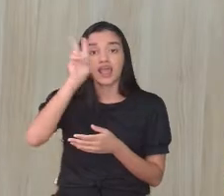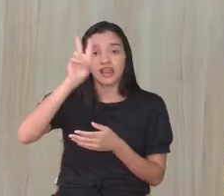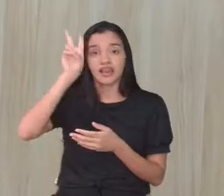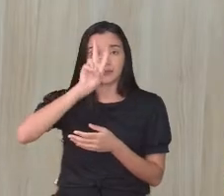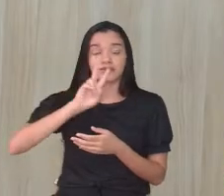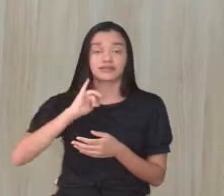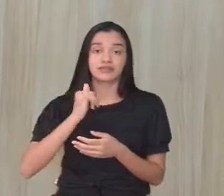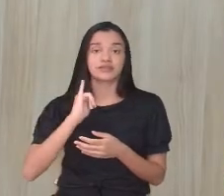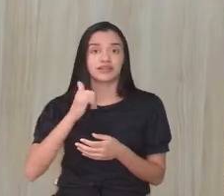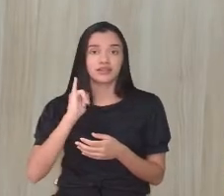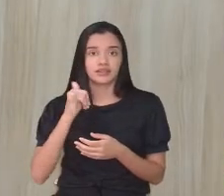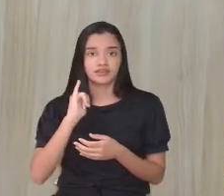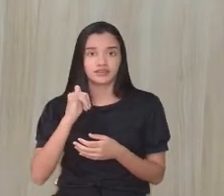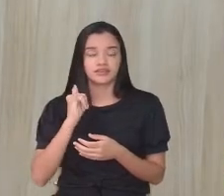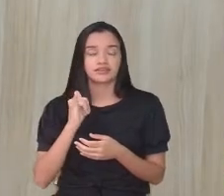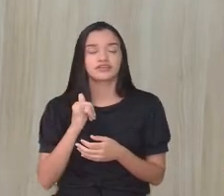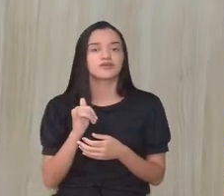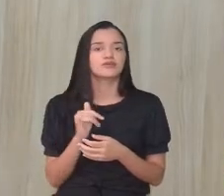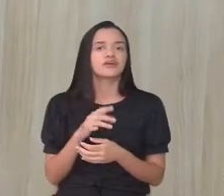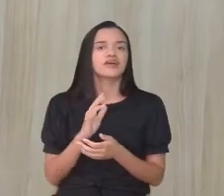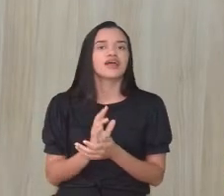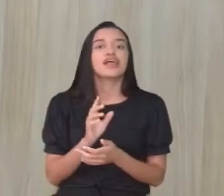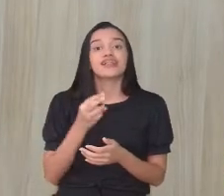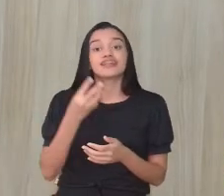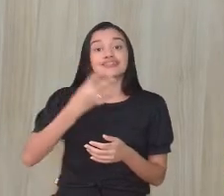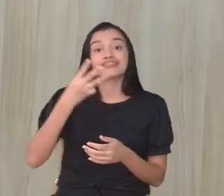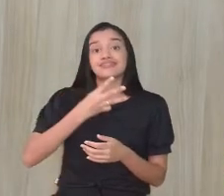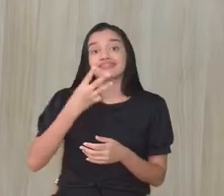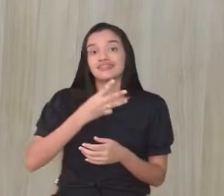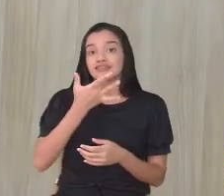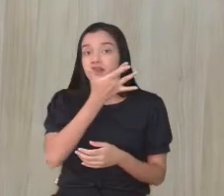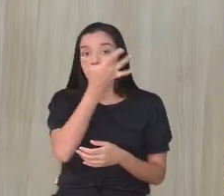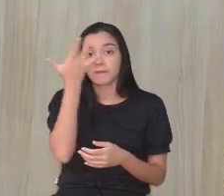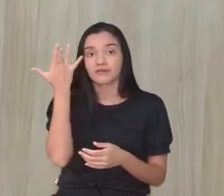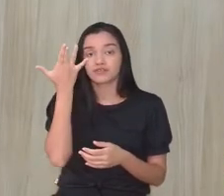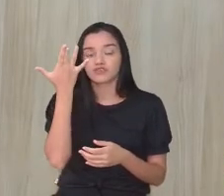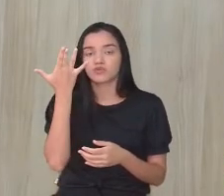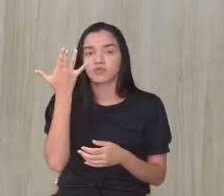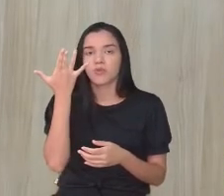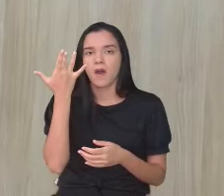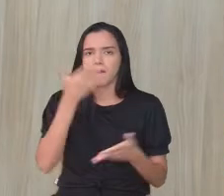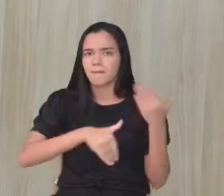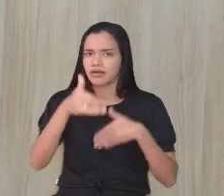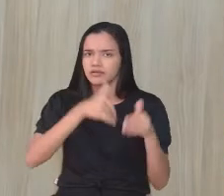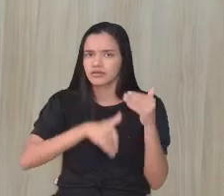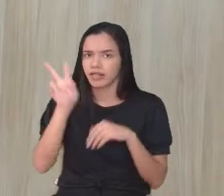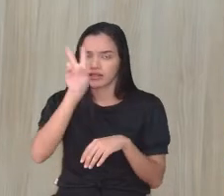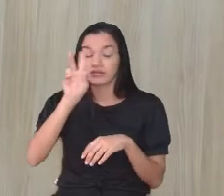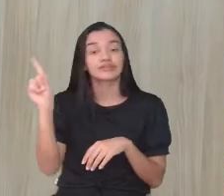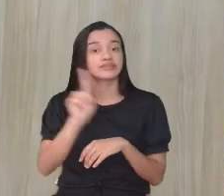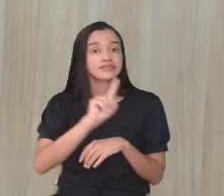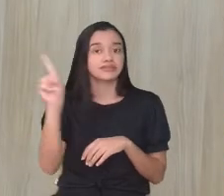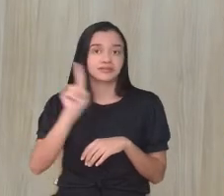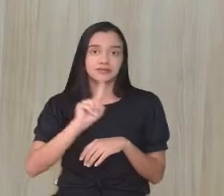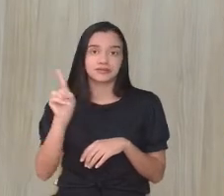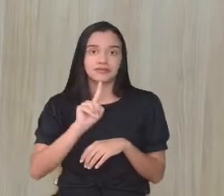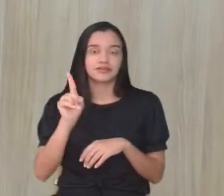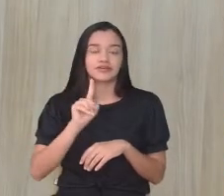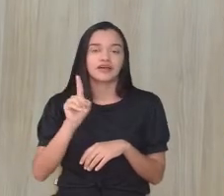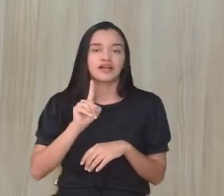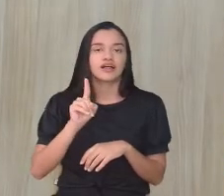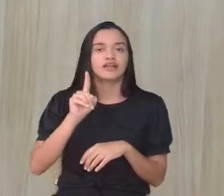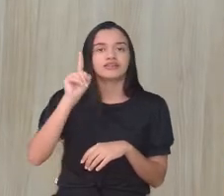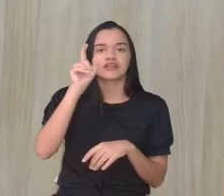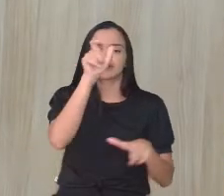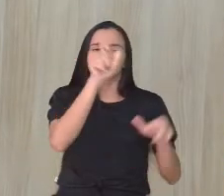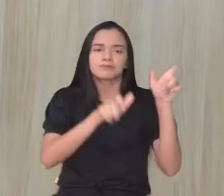narração do narrador onisciente, ele vai ter que ser em terceira pessoa, tá? Porque ele não participa aí da história. Ele está na cabeça de todas